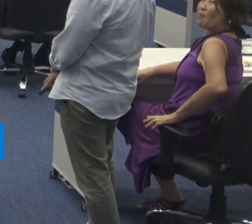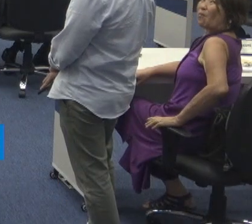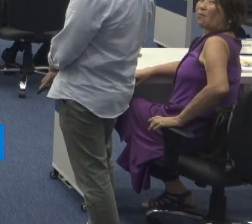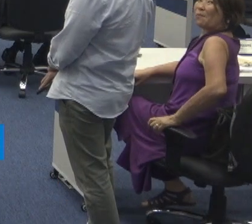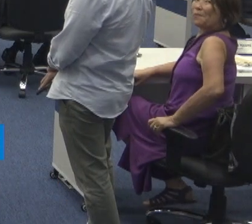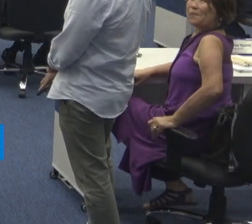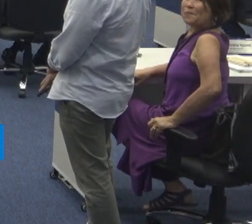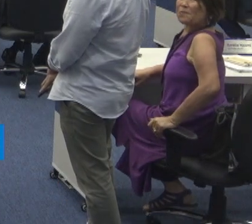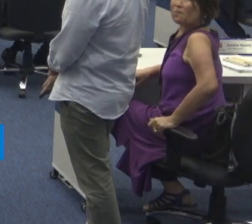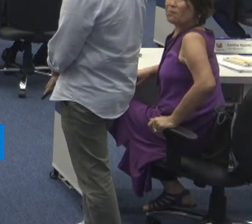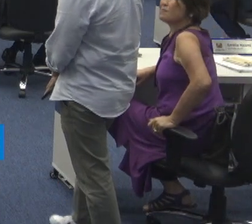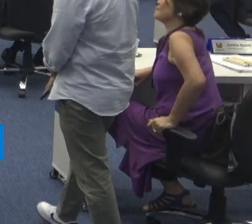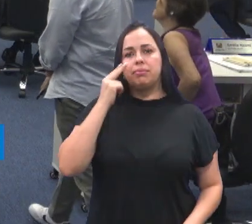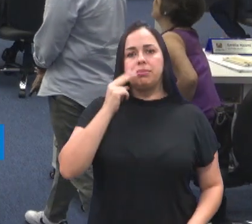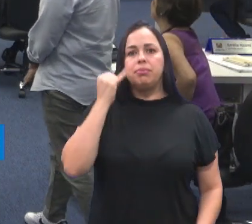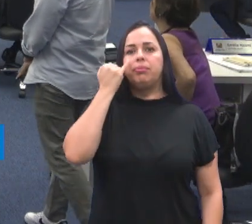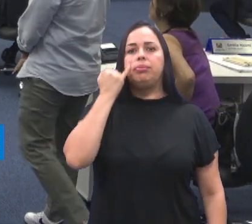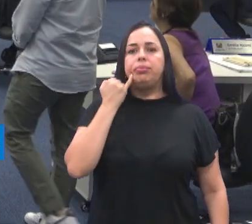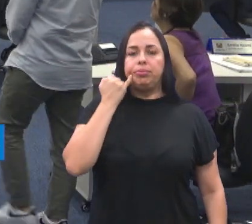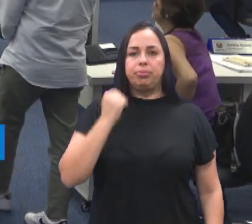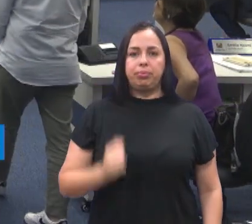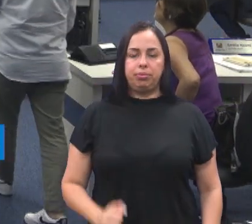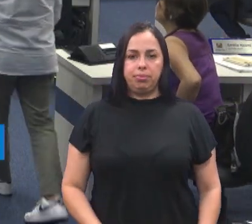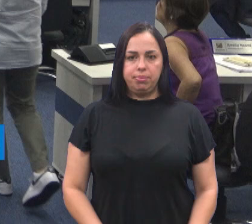Questão de ordem, vereador Zé Luiz Nunes.